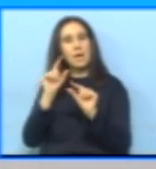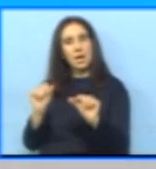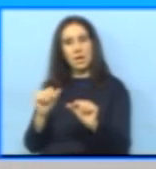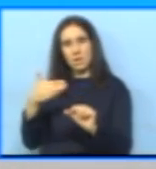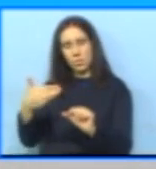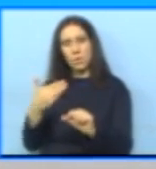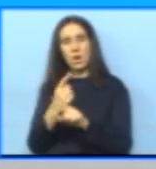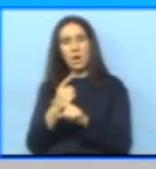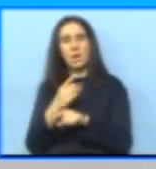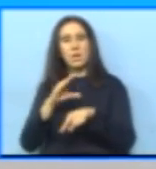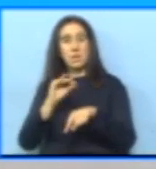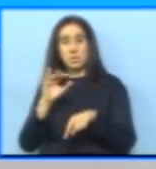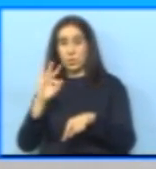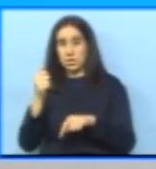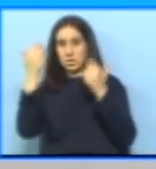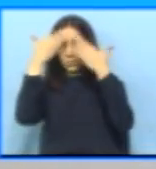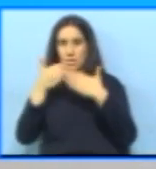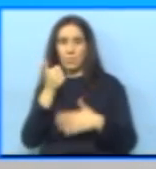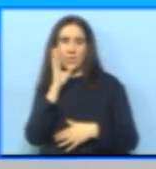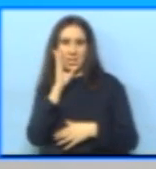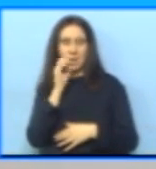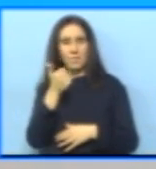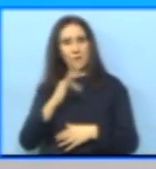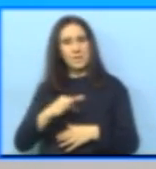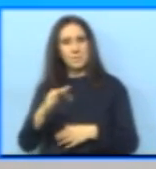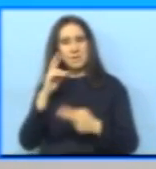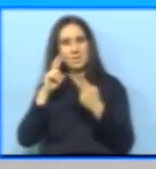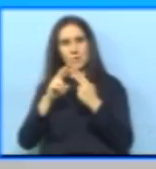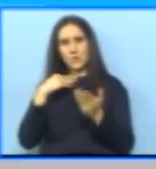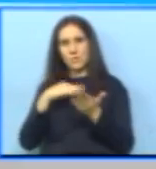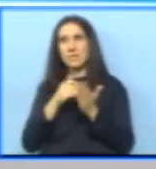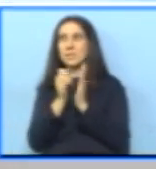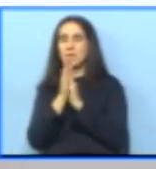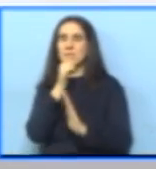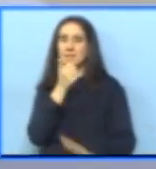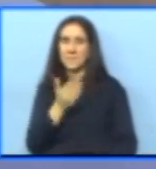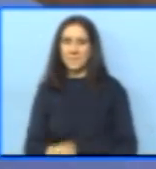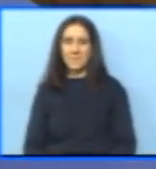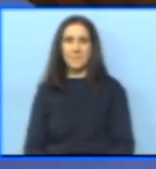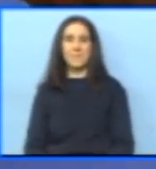Antena 1, pelas 22h45. Votos de boa tarde, bom fim de semana, até à próxima segunda-feira, se Deus quiser.